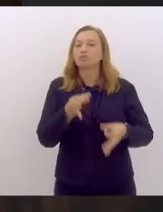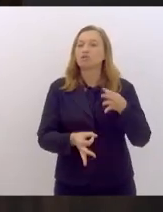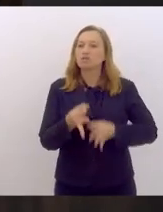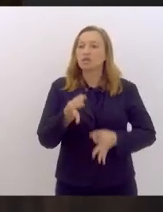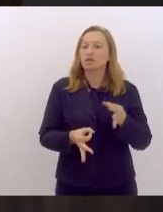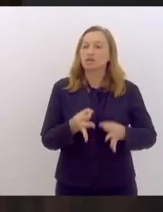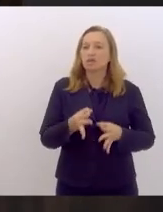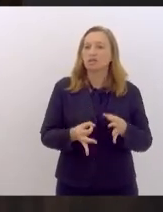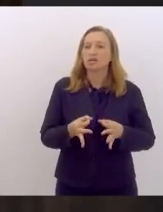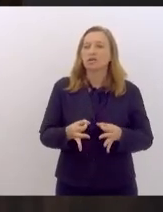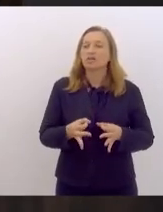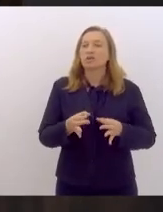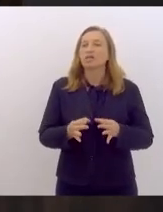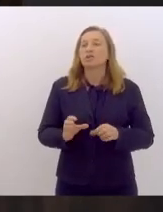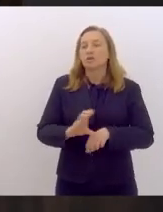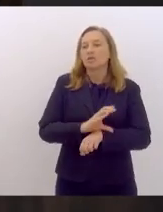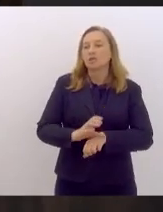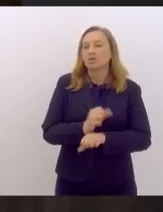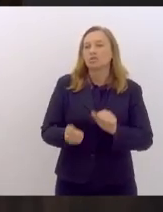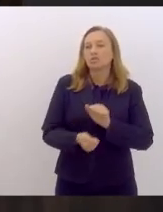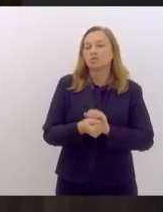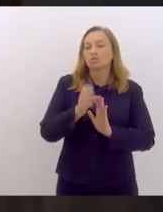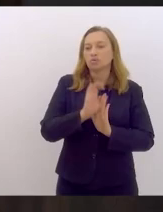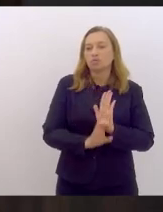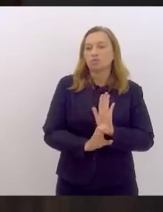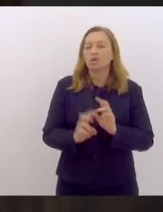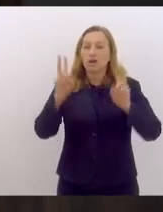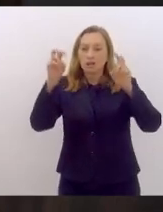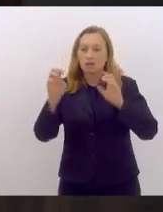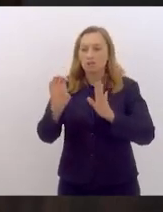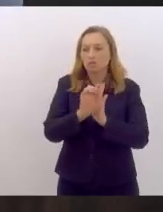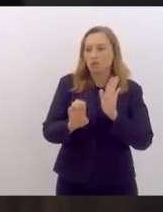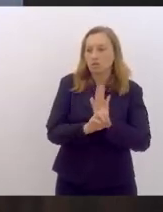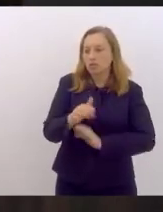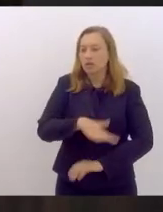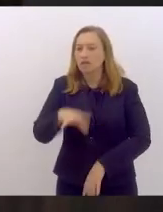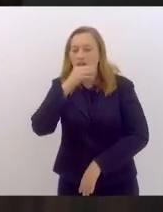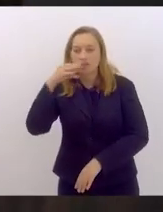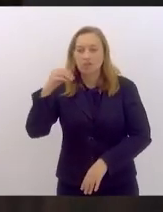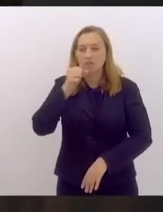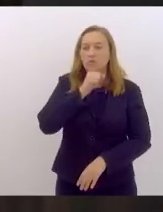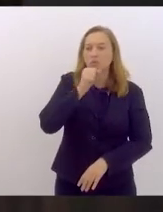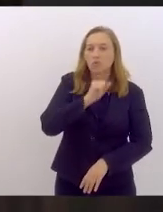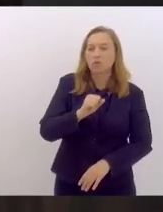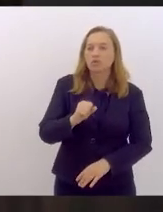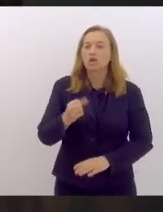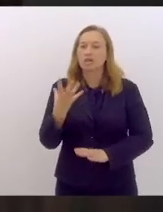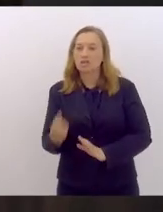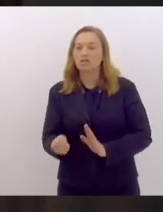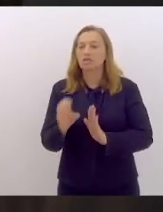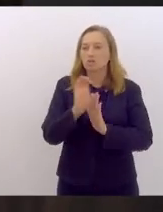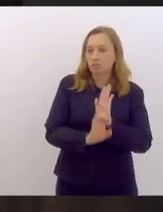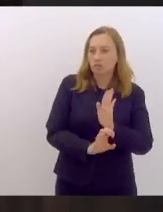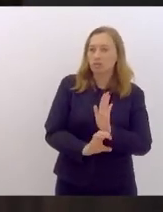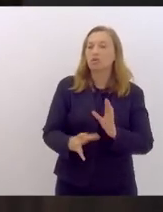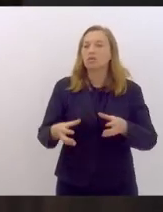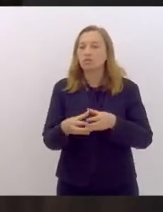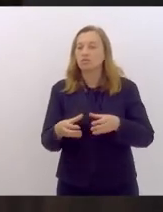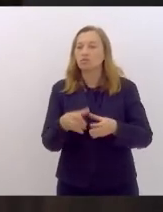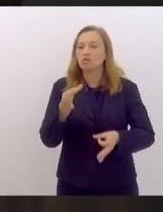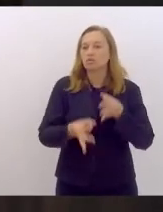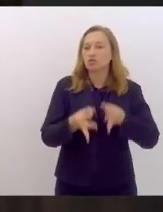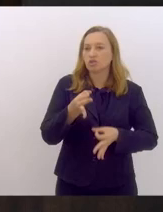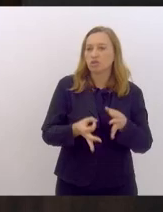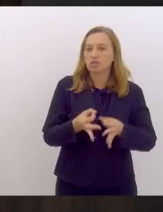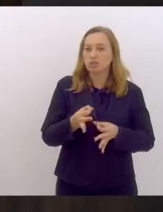e Justiça pela constitucionalidade com emendas de assunto da criança, do adolescente, do idoso, favorável com emendas, da Comissão de Constituição e Justiça